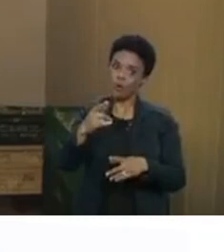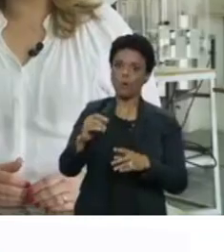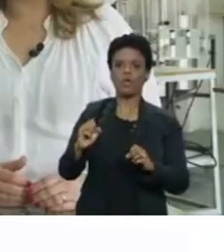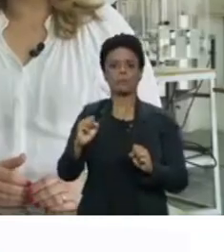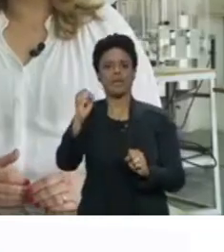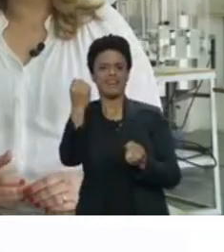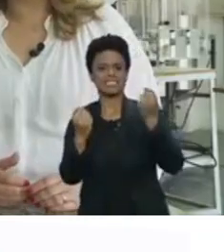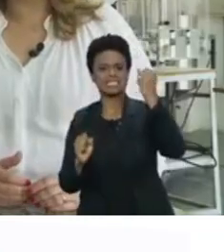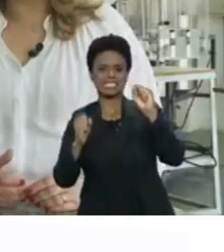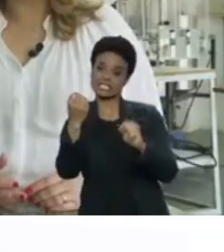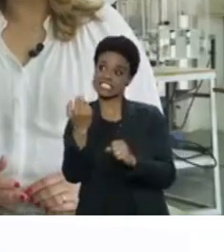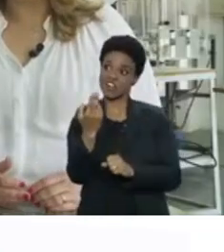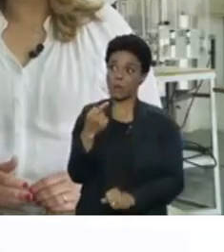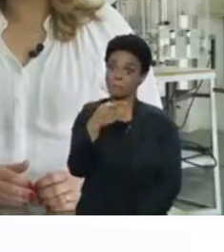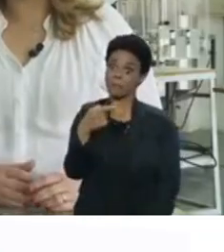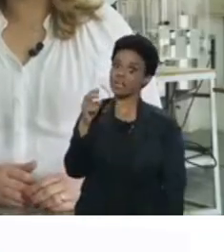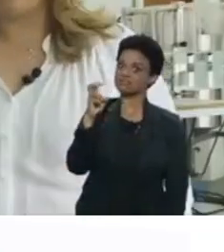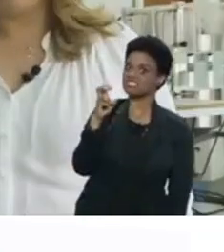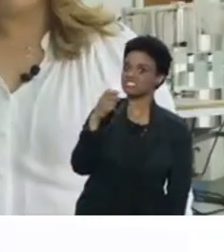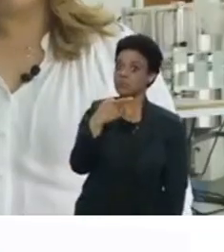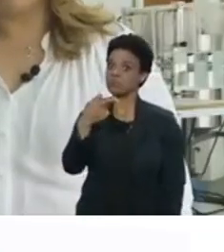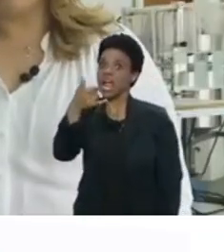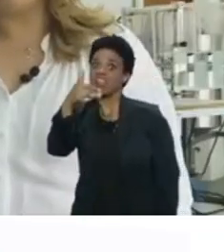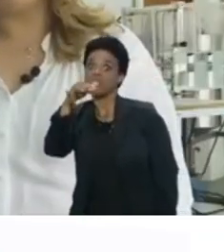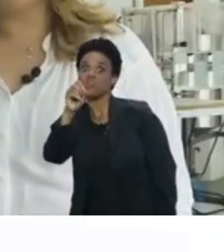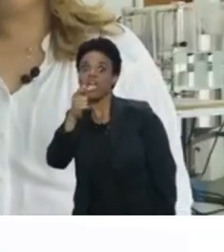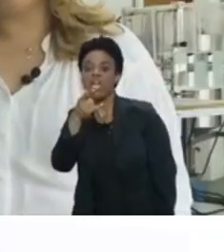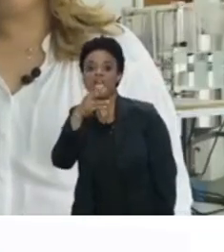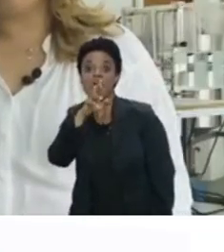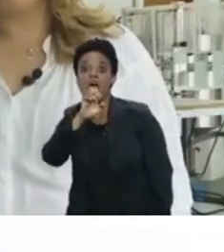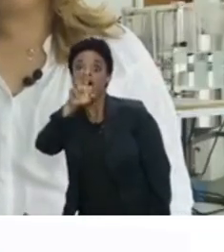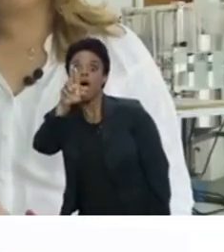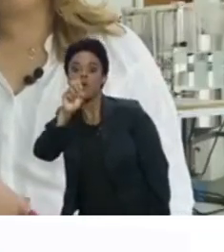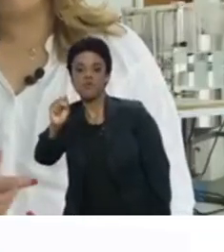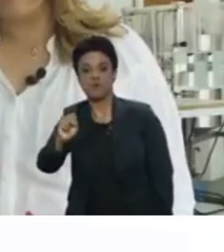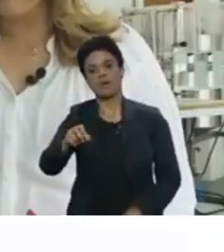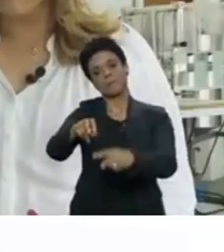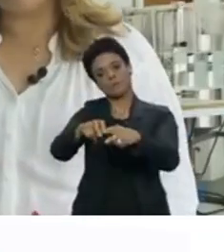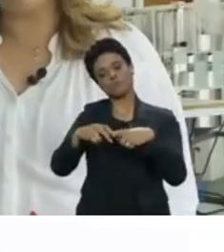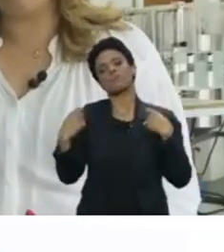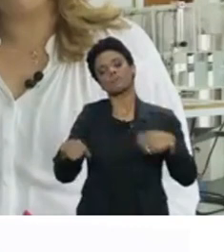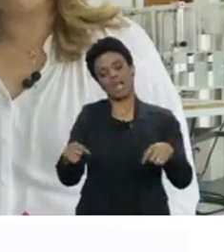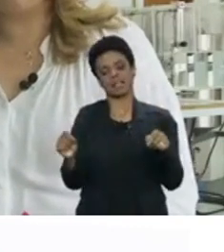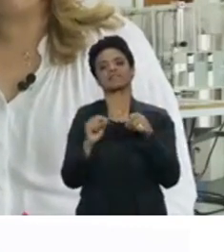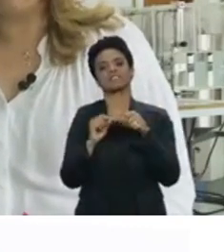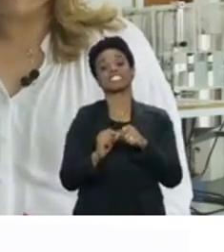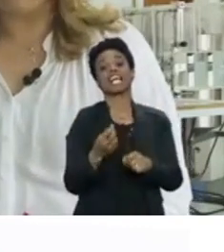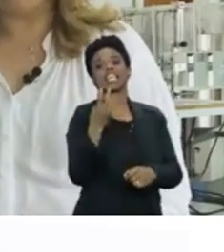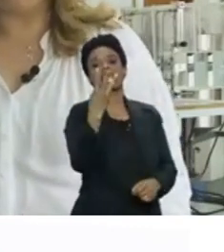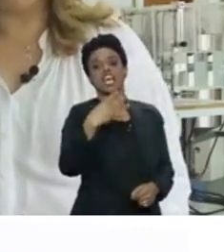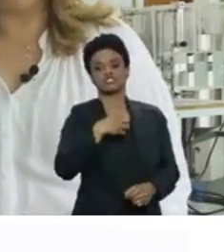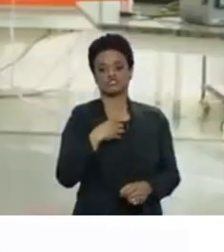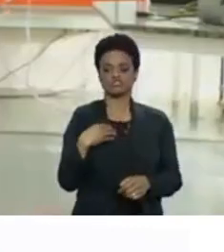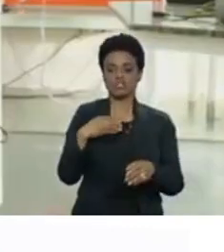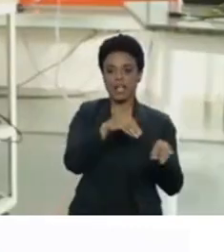a -5, -10 graus. E para isso ele precisa executar os 3 mecanismos de transferência de